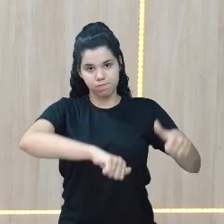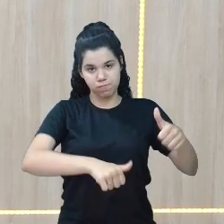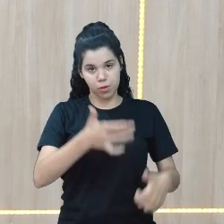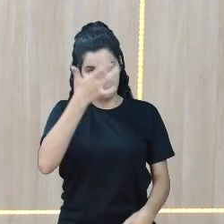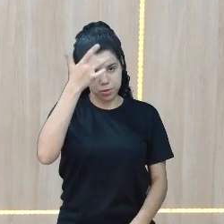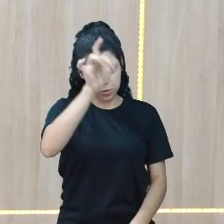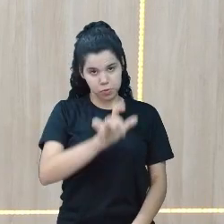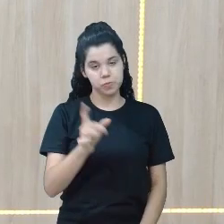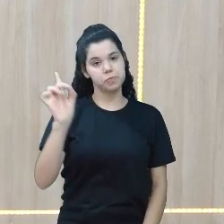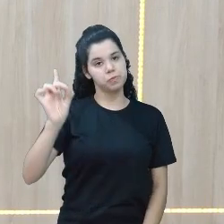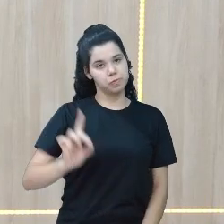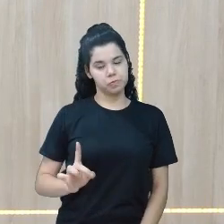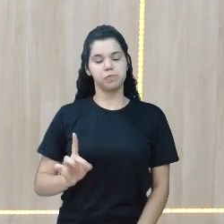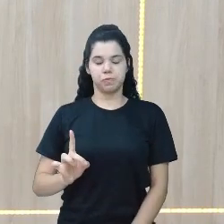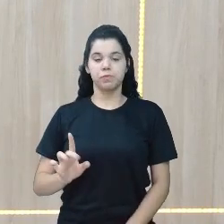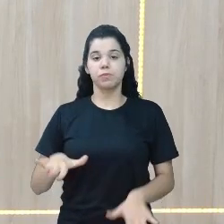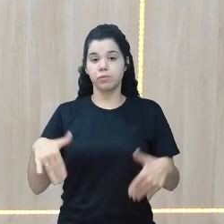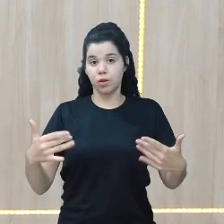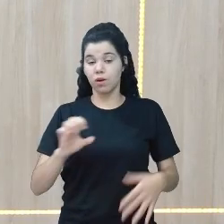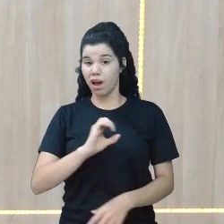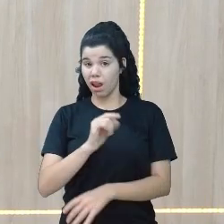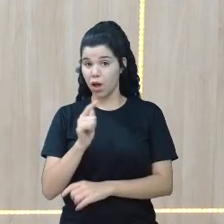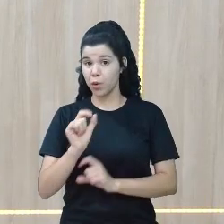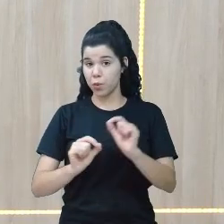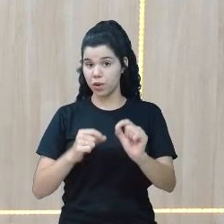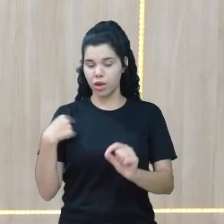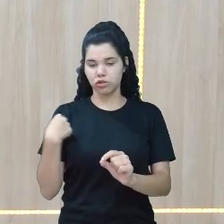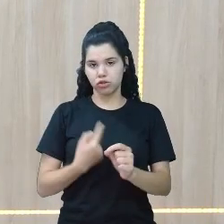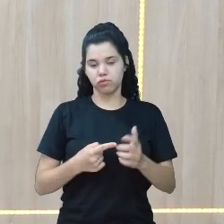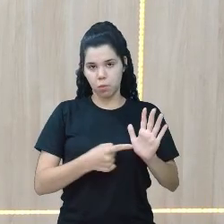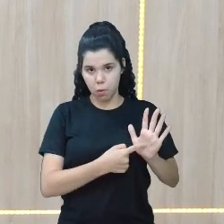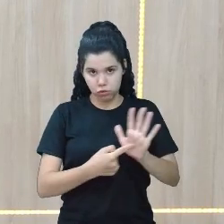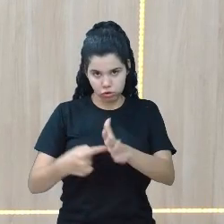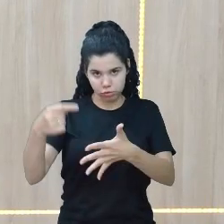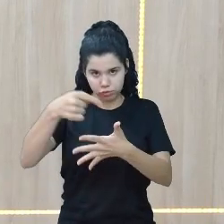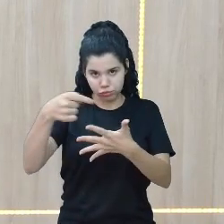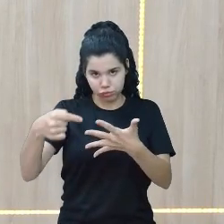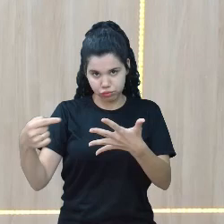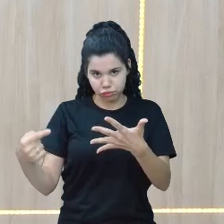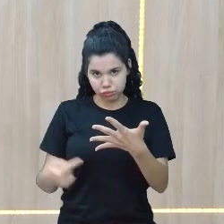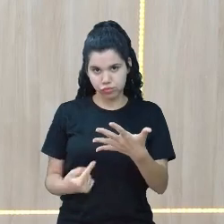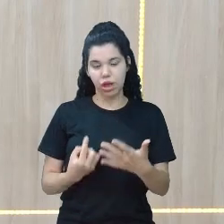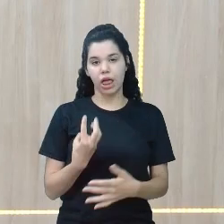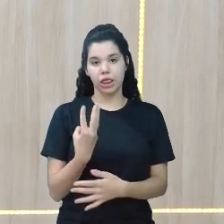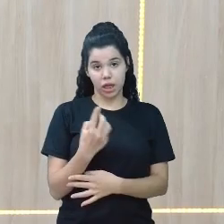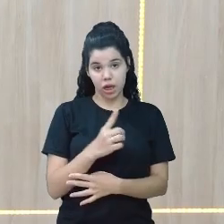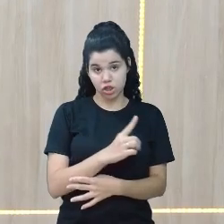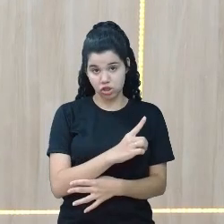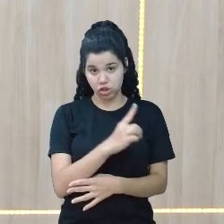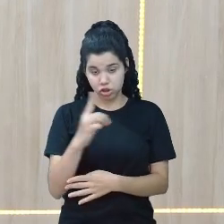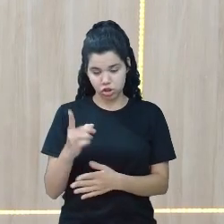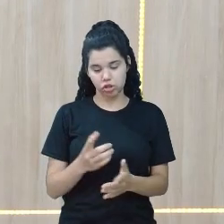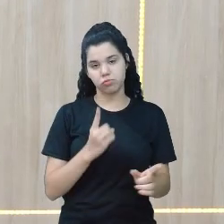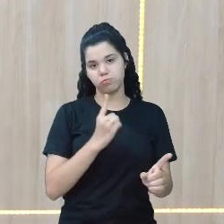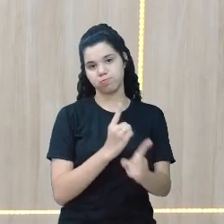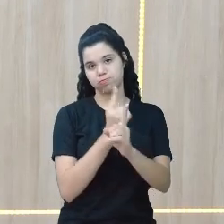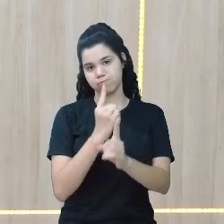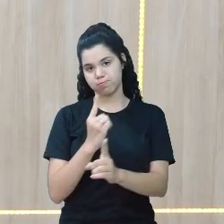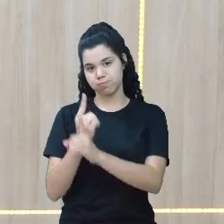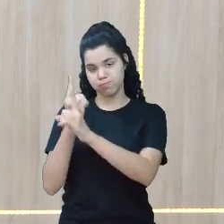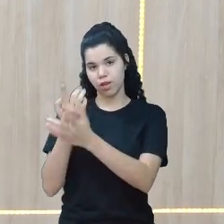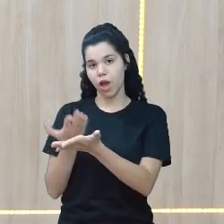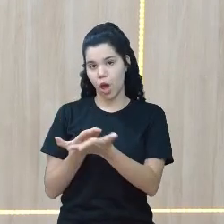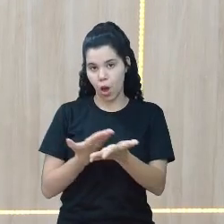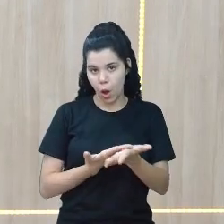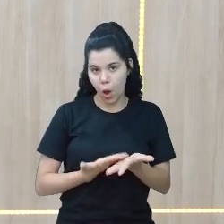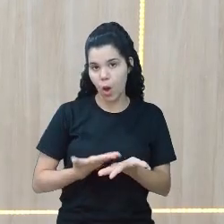com deficiência? Obviamente que as questões que a gente vai trazer durante esses 3 dias, durante esses 3 encontros, elas se